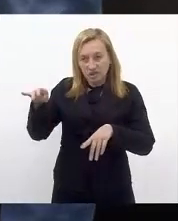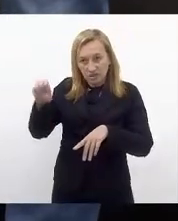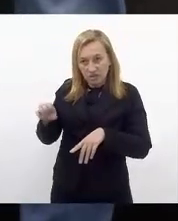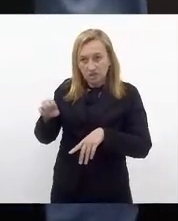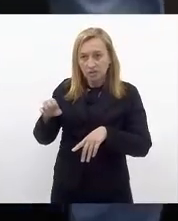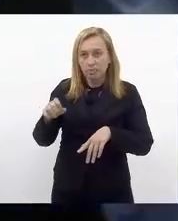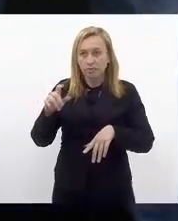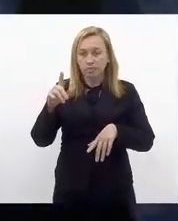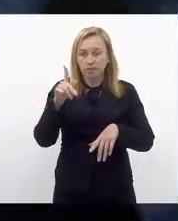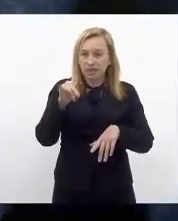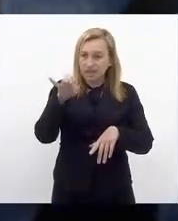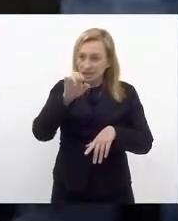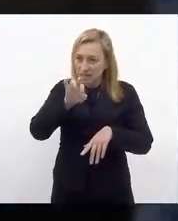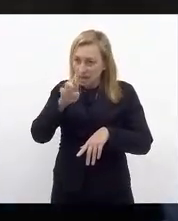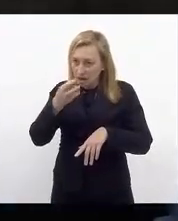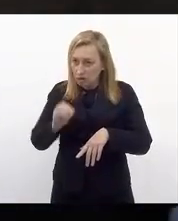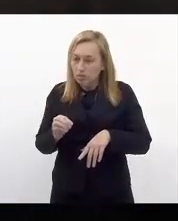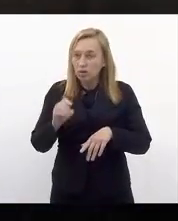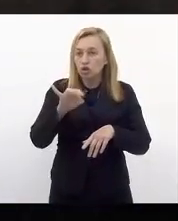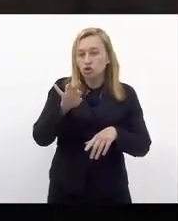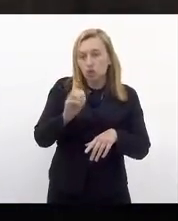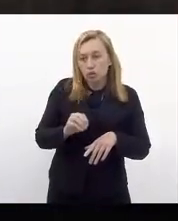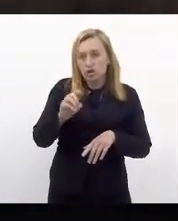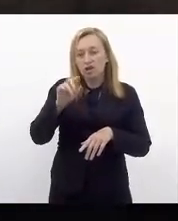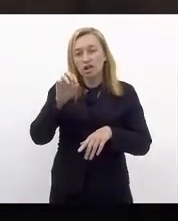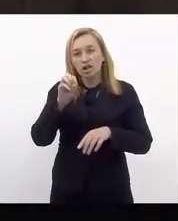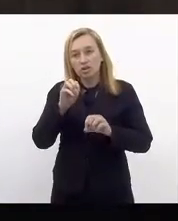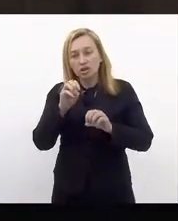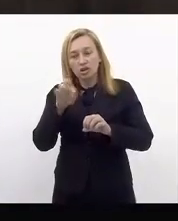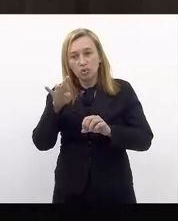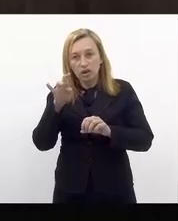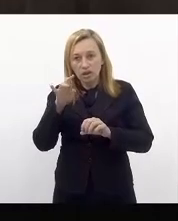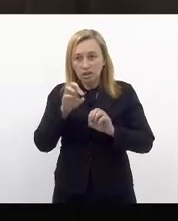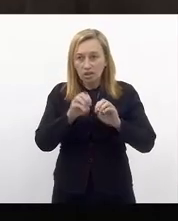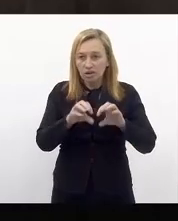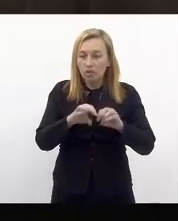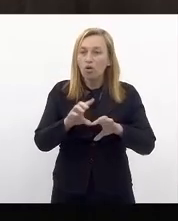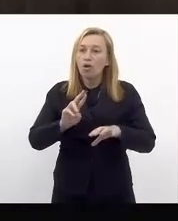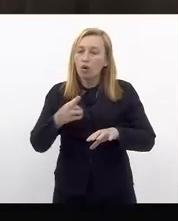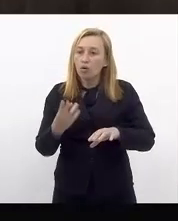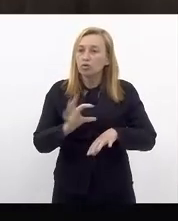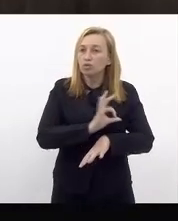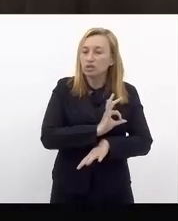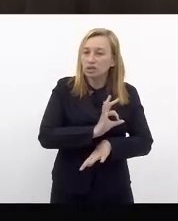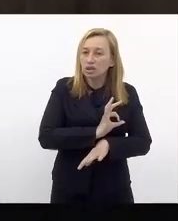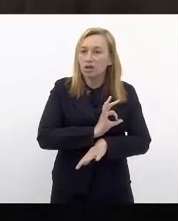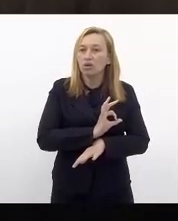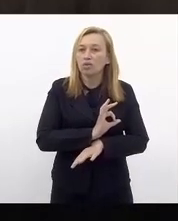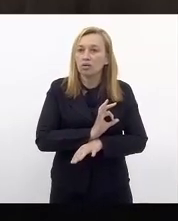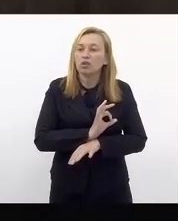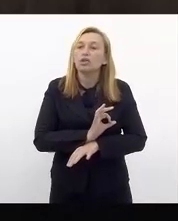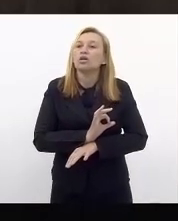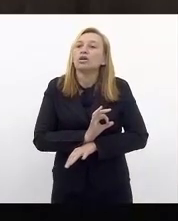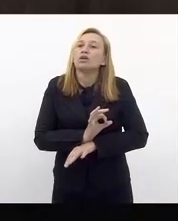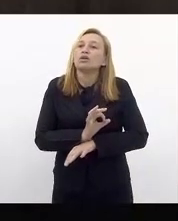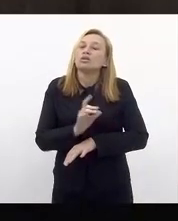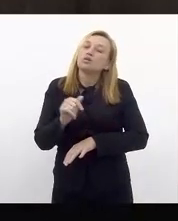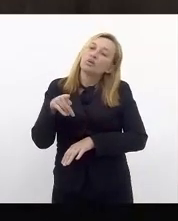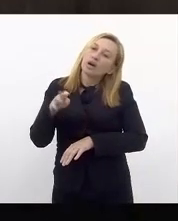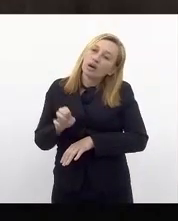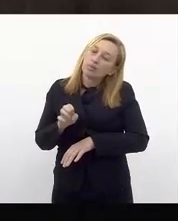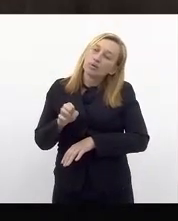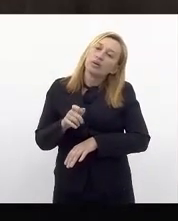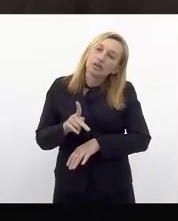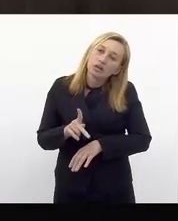penitenciário agente socioeducativo ou de policial dos órgãos de que tratam os incisos de 4 cápsulas